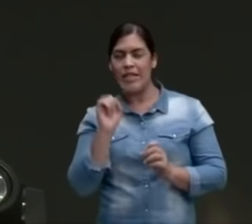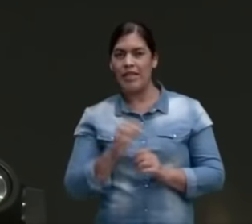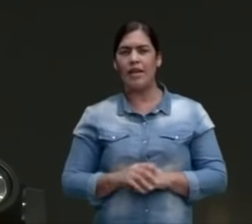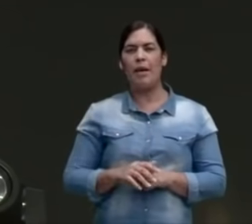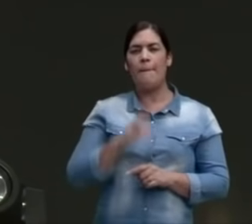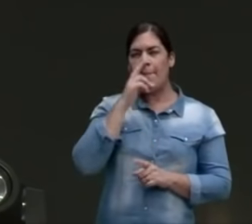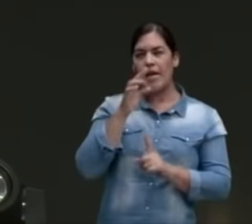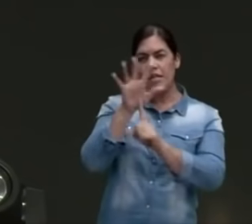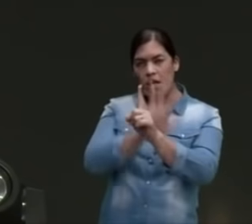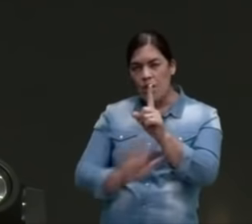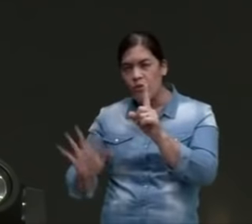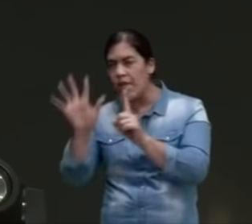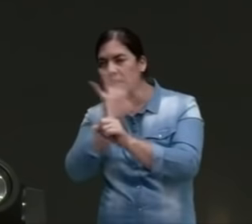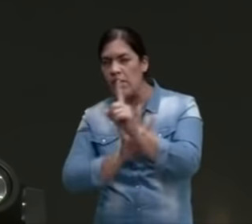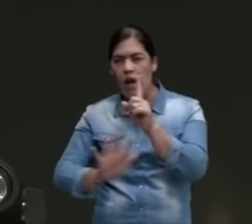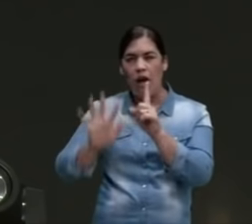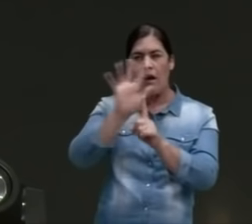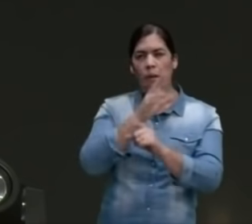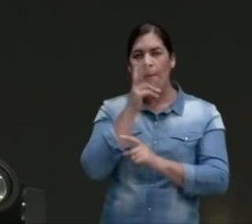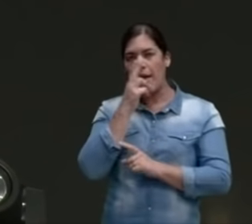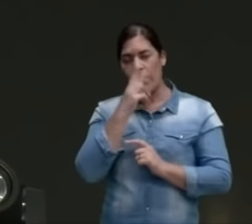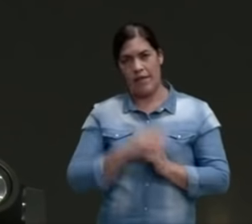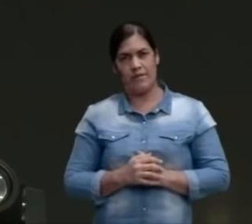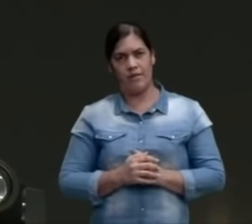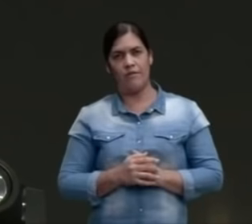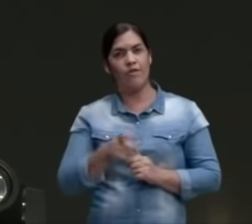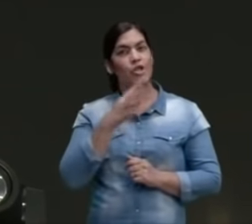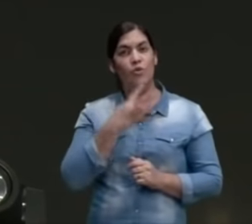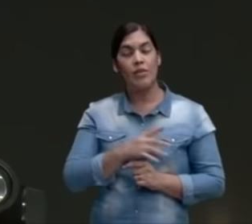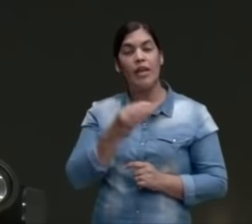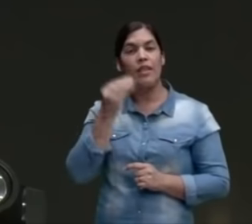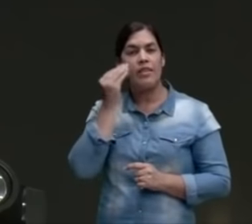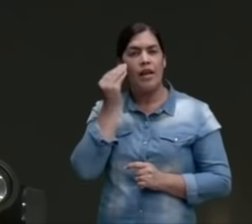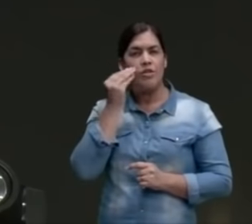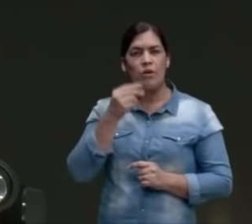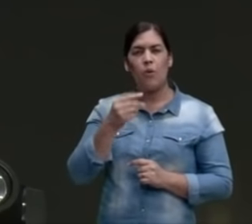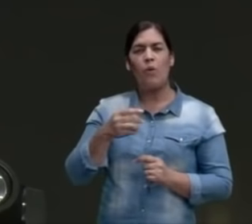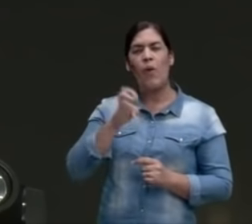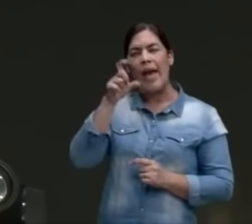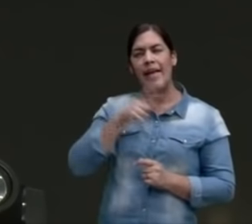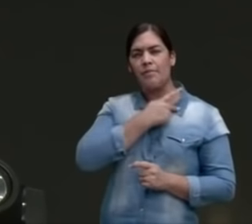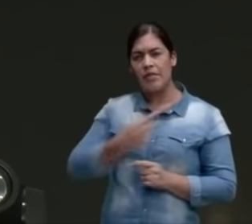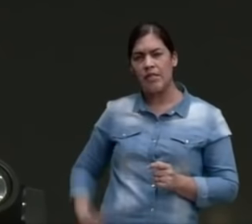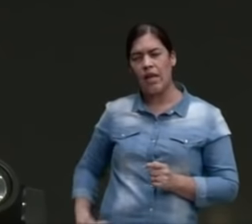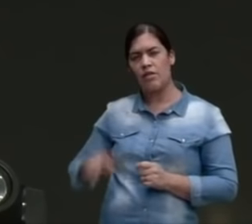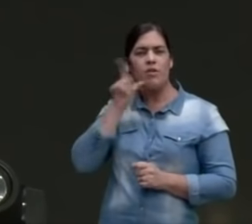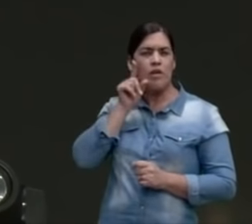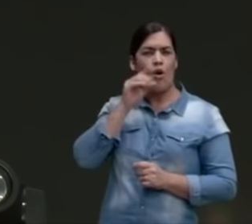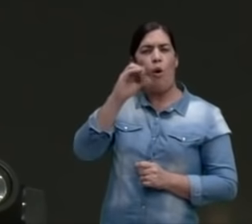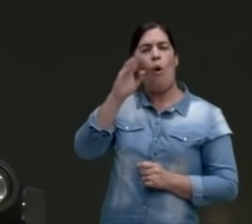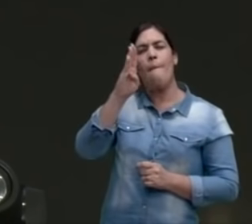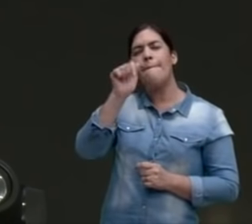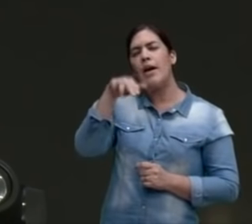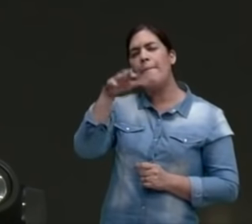Obama e colocaram os dois vídeos, você não consegue saber qual é o vídeo verdadeiro. Então, olha o nível que está chegando.